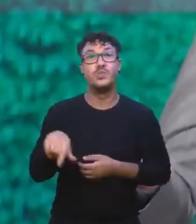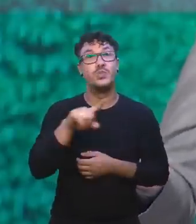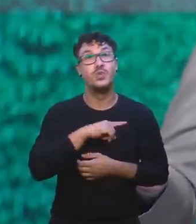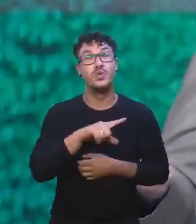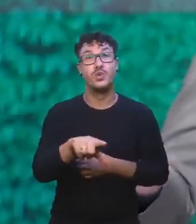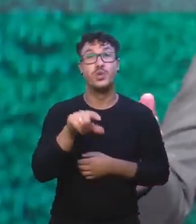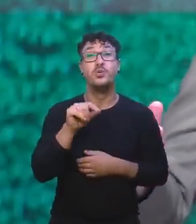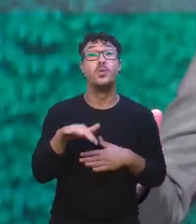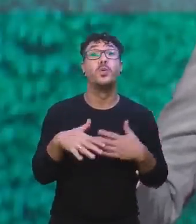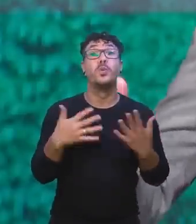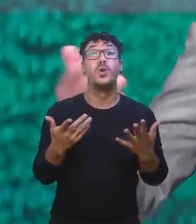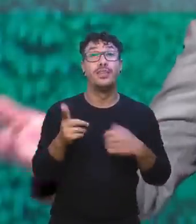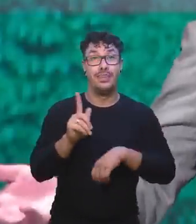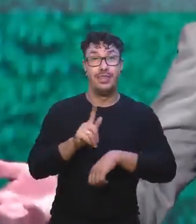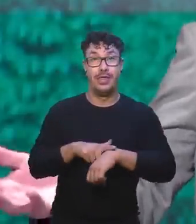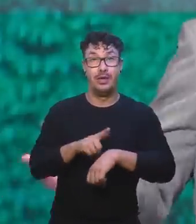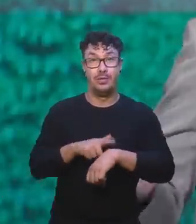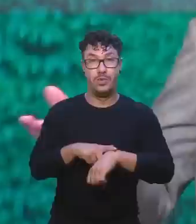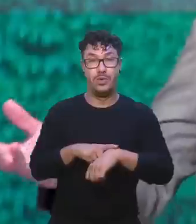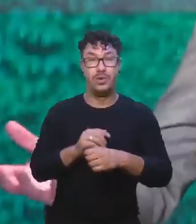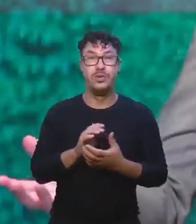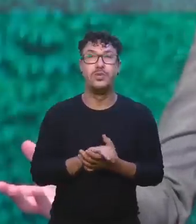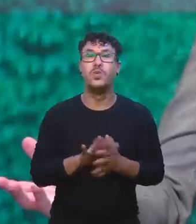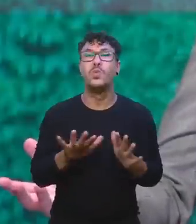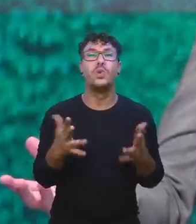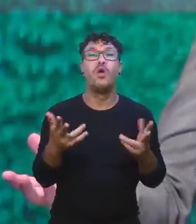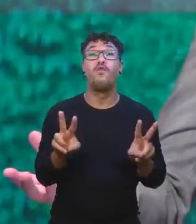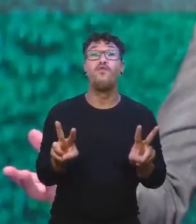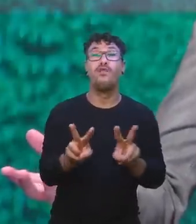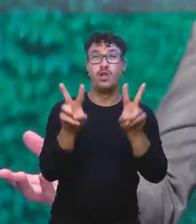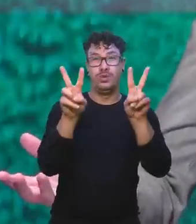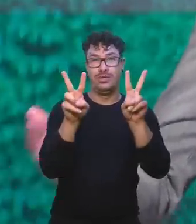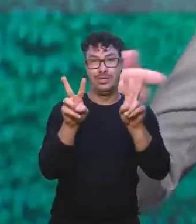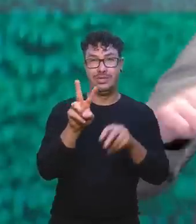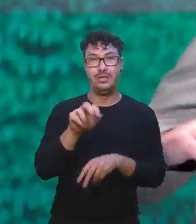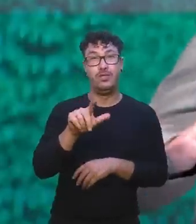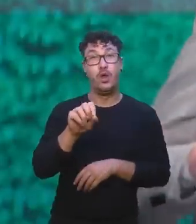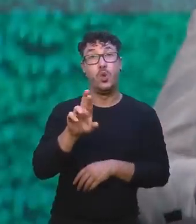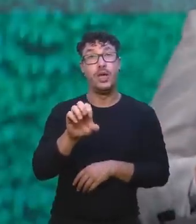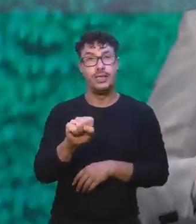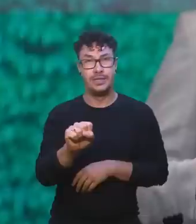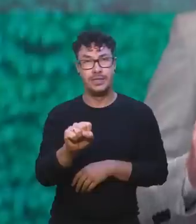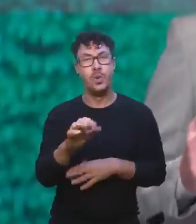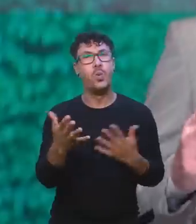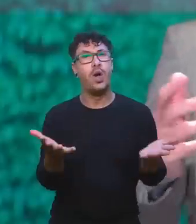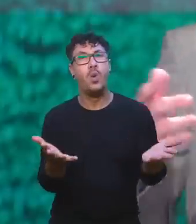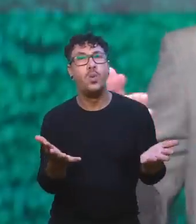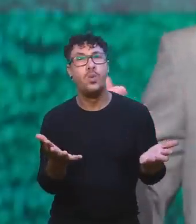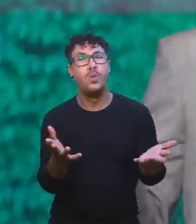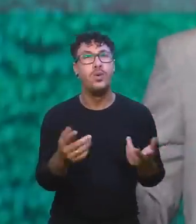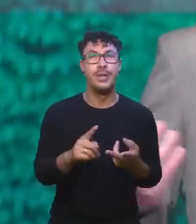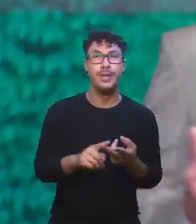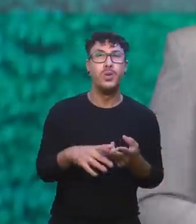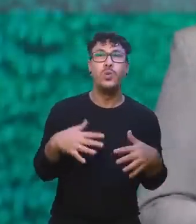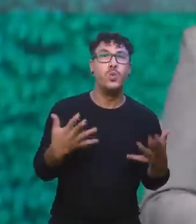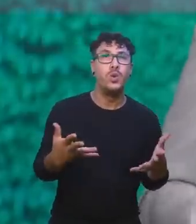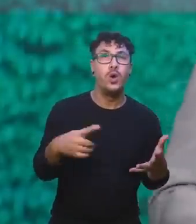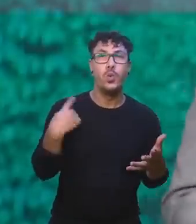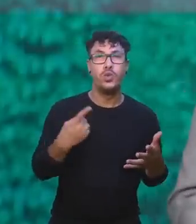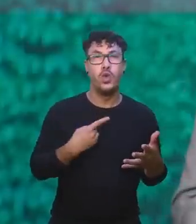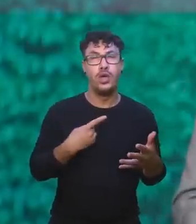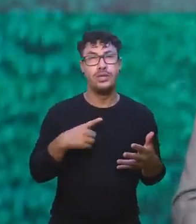ou o tempo do Cristo e o tempo do mundo. Que valores? Ou como citamos de manhã, qual vai ser o nosso grau